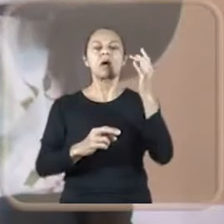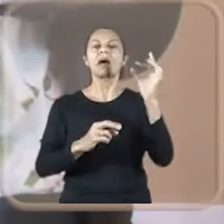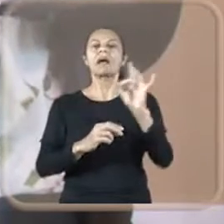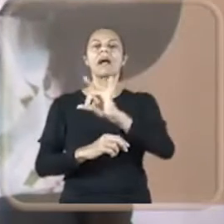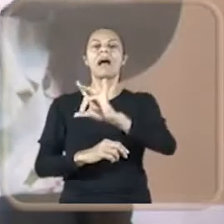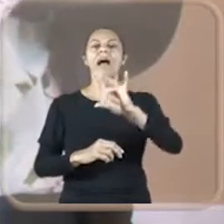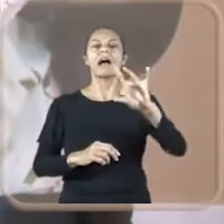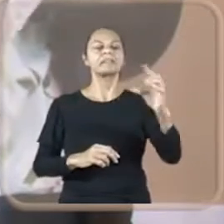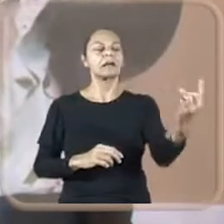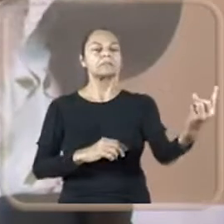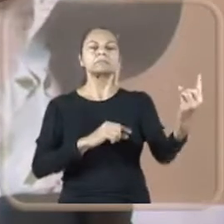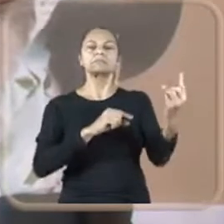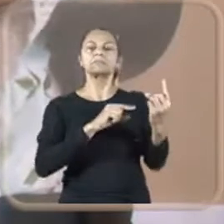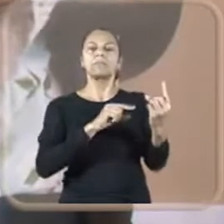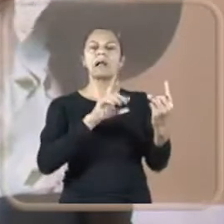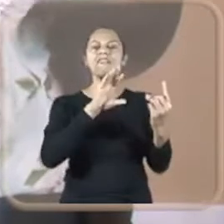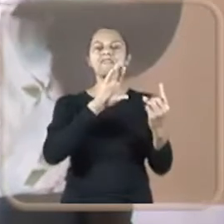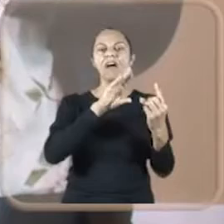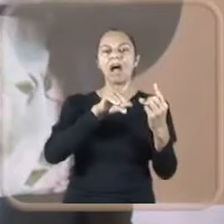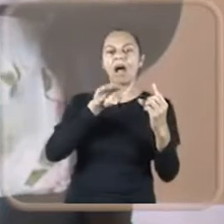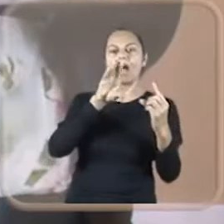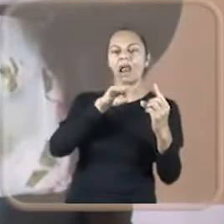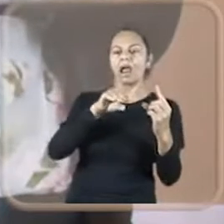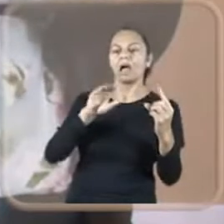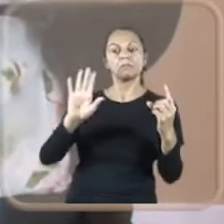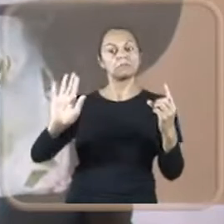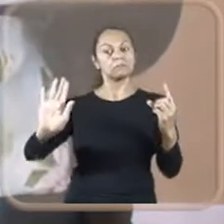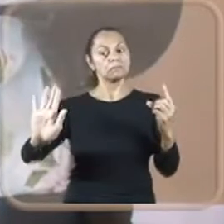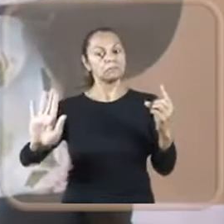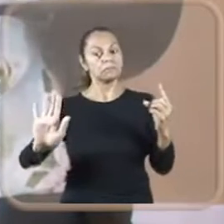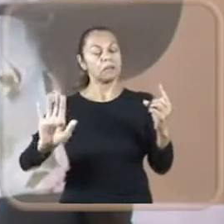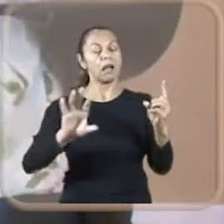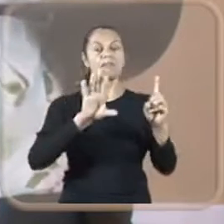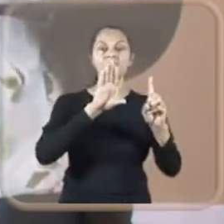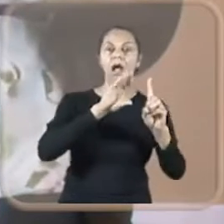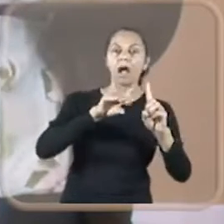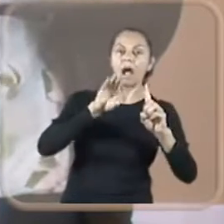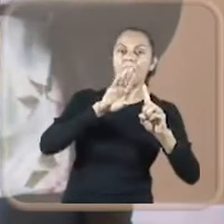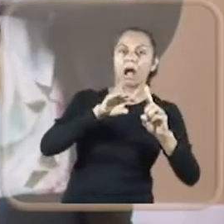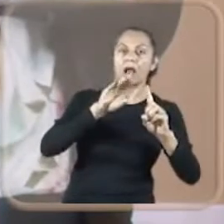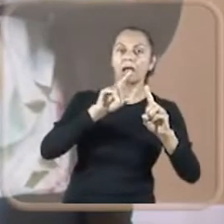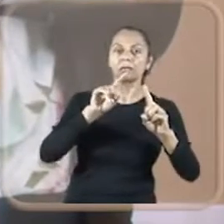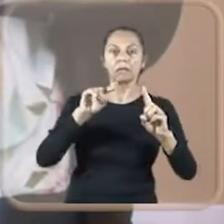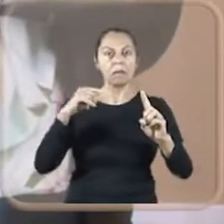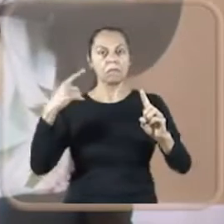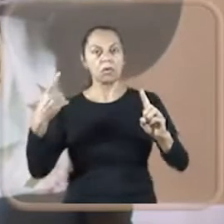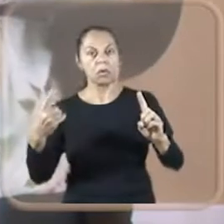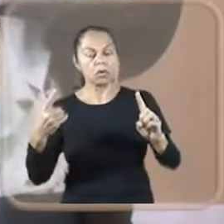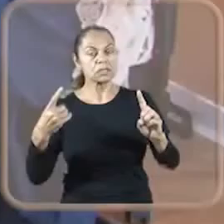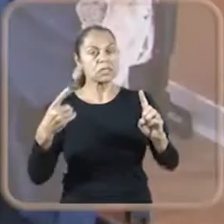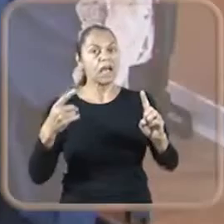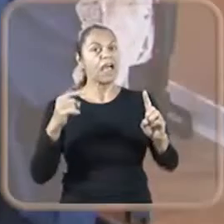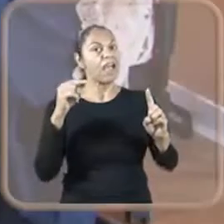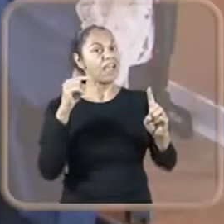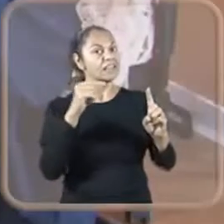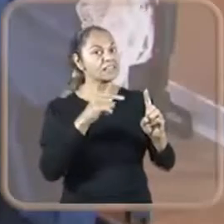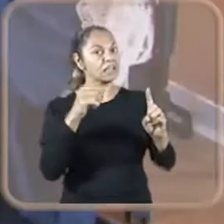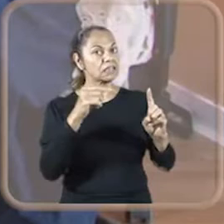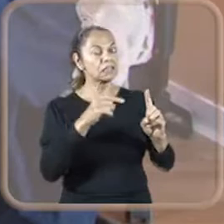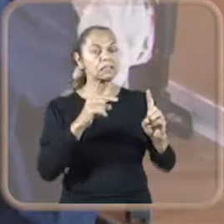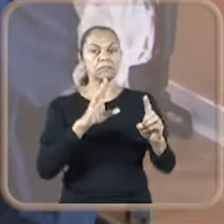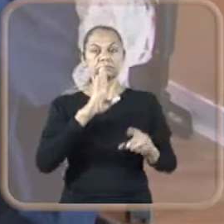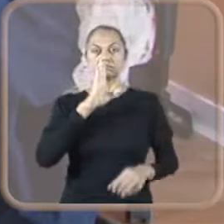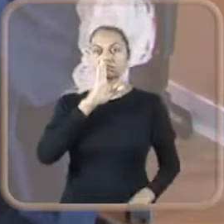enquanto uma pessoa está falando, a outra pessoa não vai falar. É exatamente a questão de falar com respeito e ouvir com respeito. E à medida que